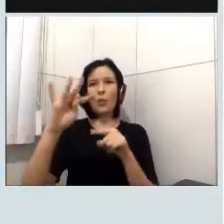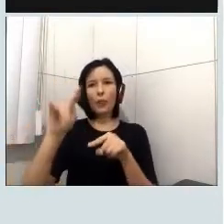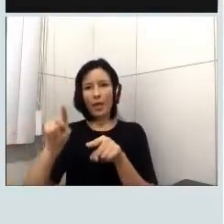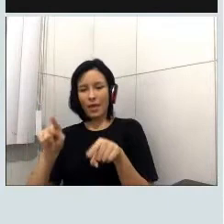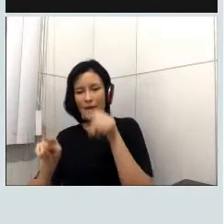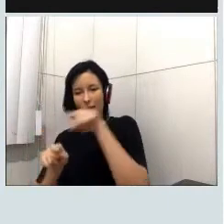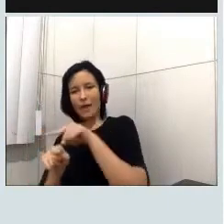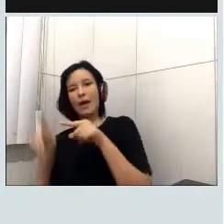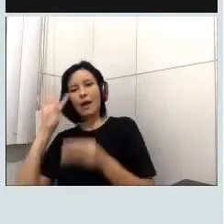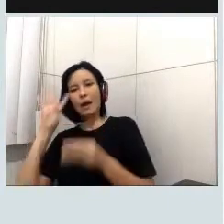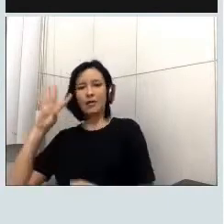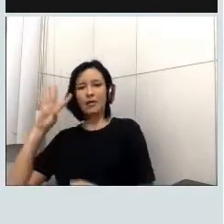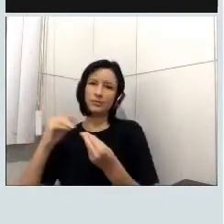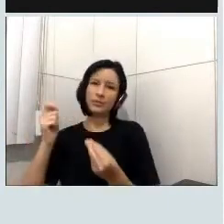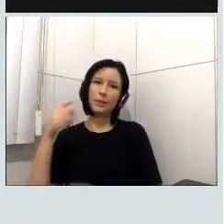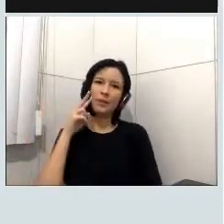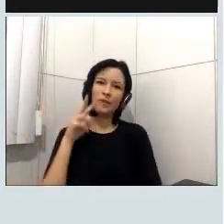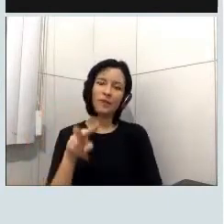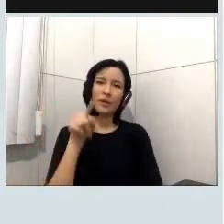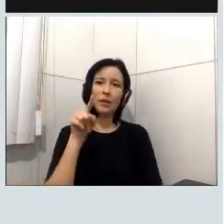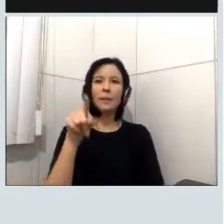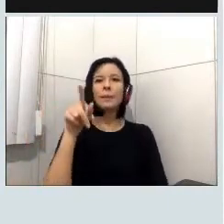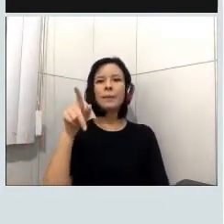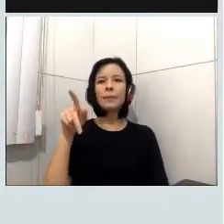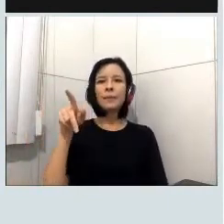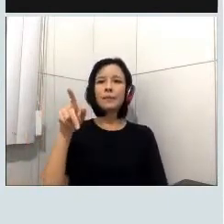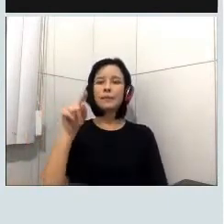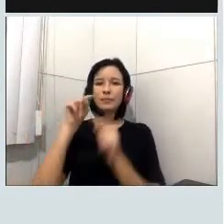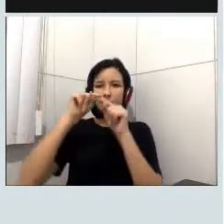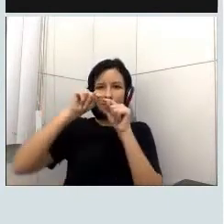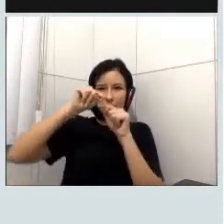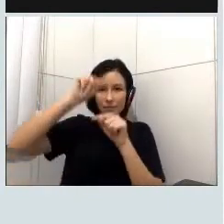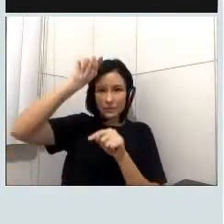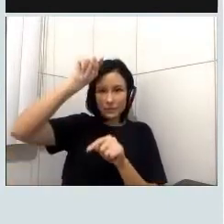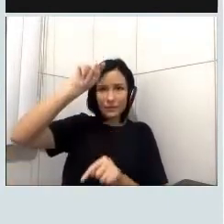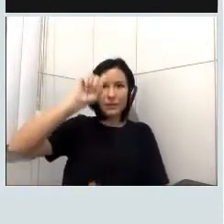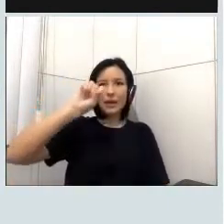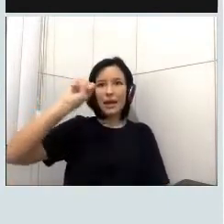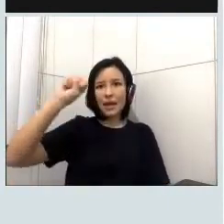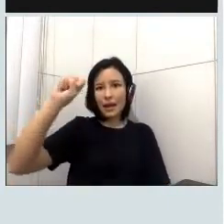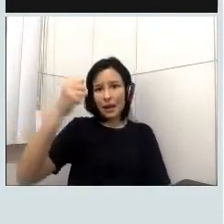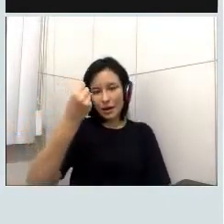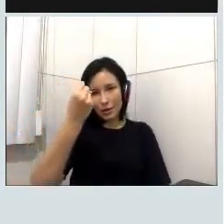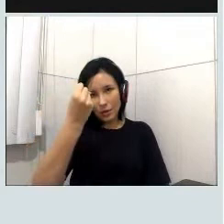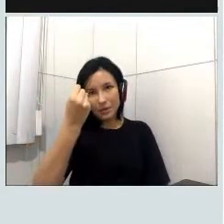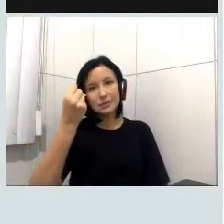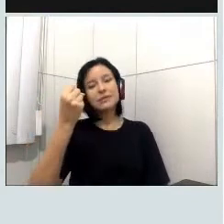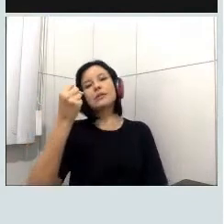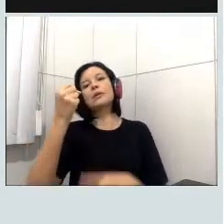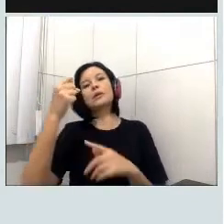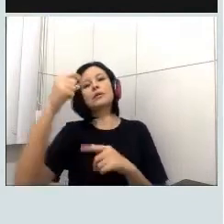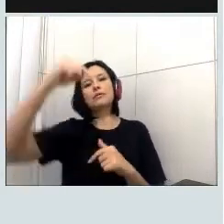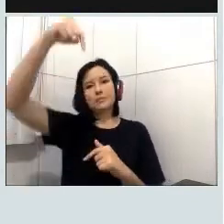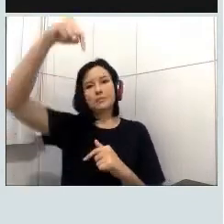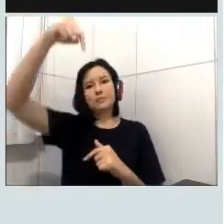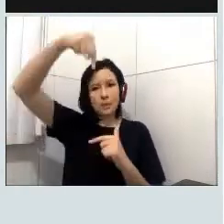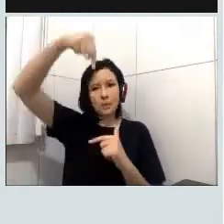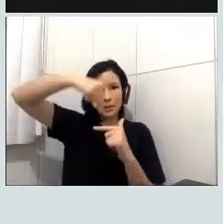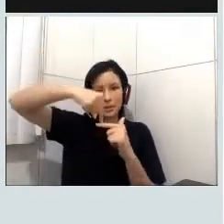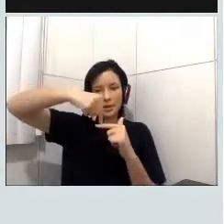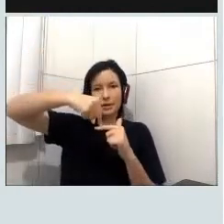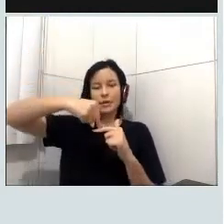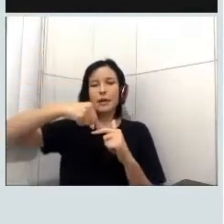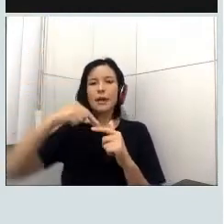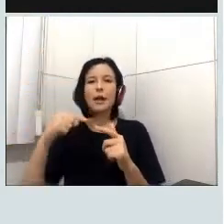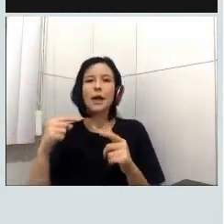estamos falando que a reta S ela é perpendicular a T. É uma forma